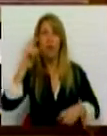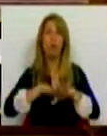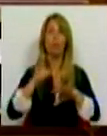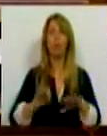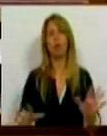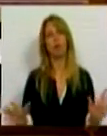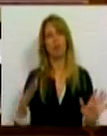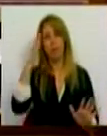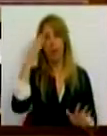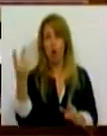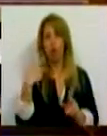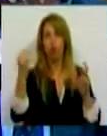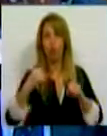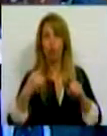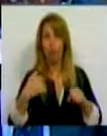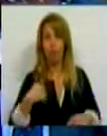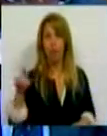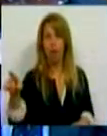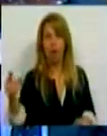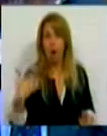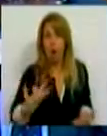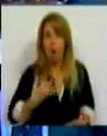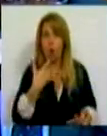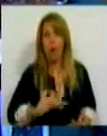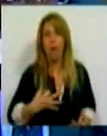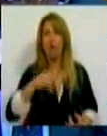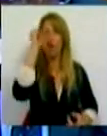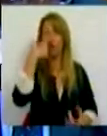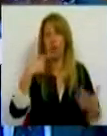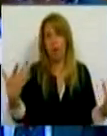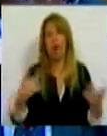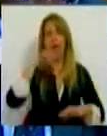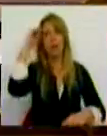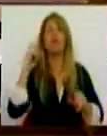nenhum acreditou nessa história e, portanto, é difícil hoje acreditar nessa história. Muito obrigado. Obrigado, Sr. Primeiro-Ministro.